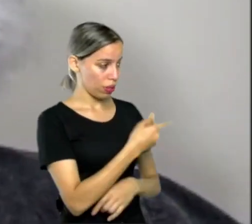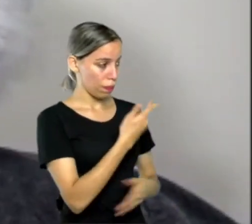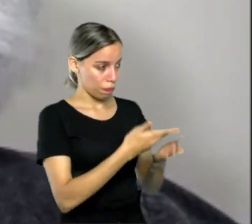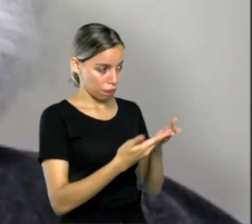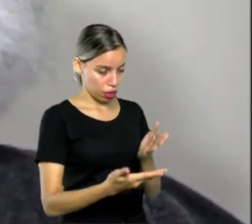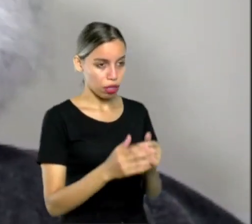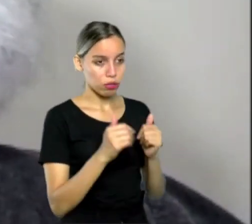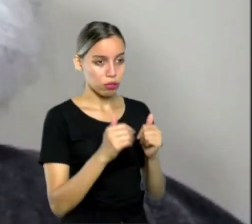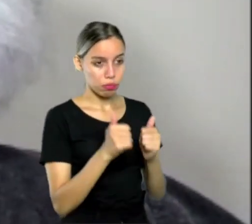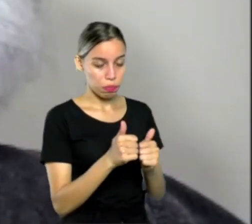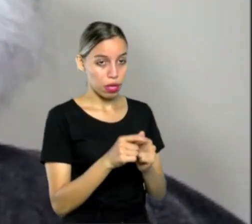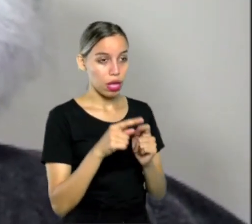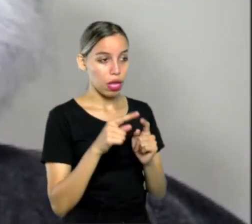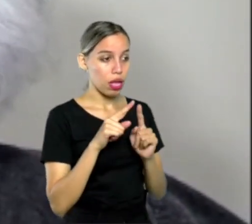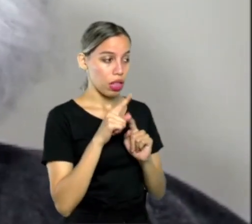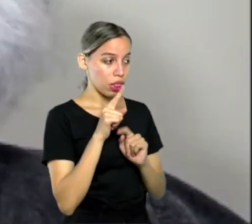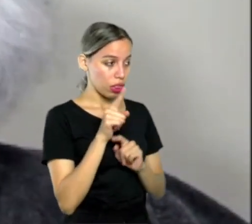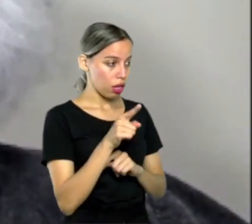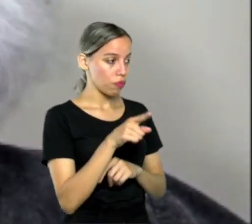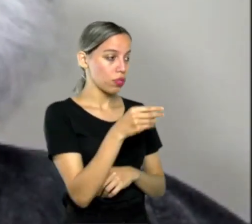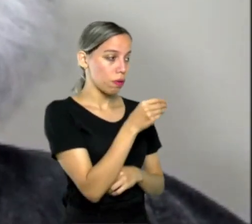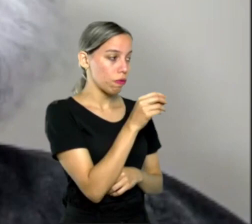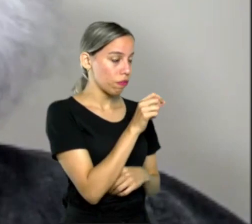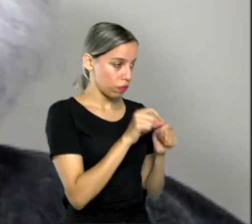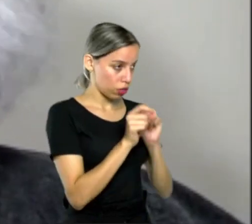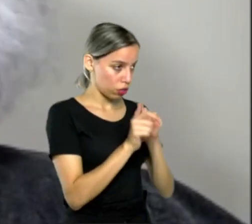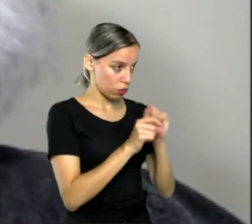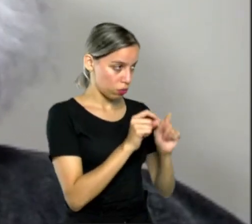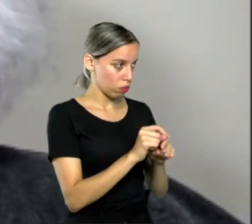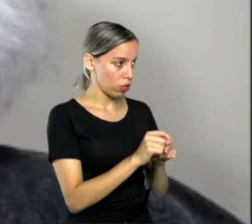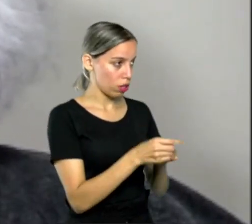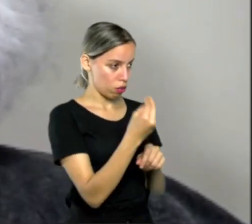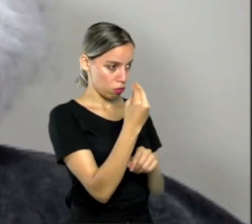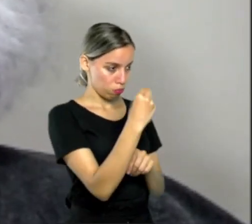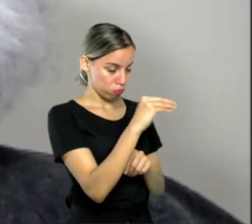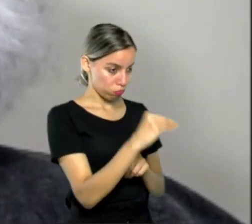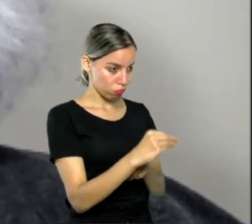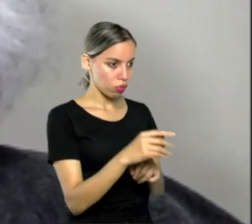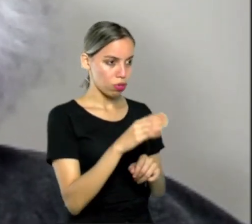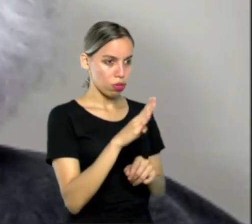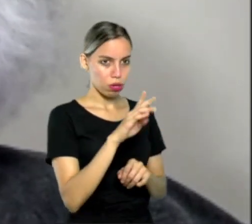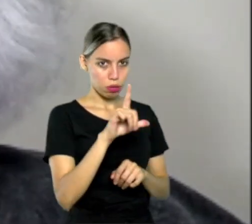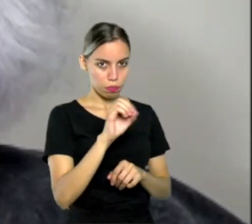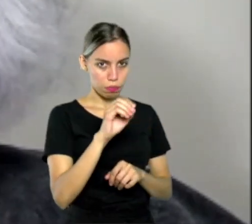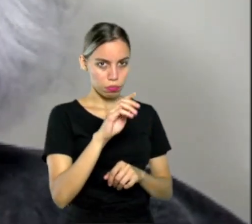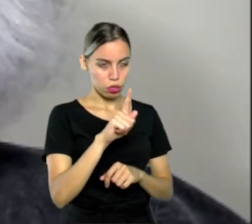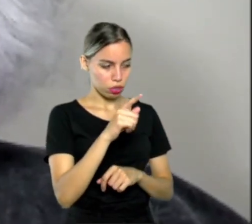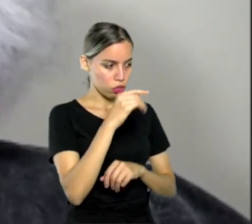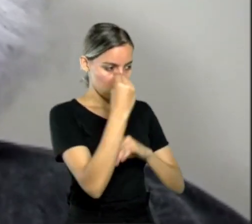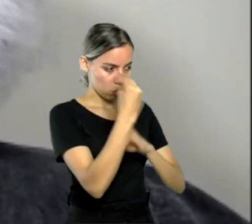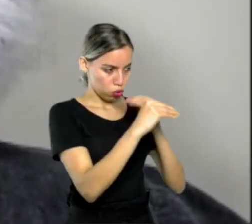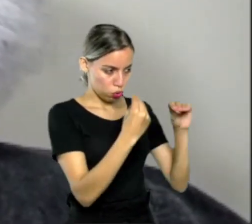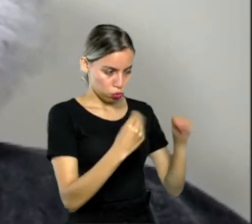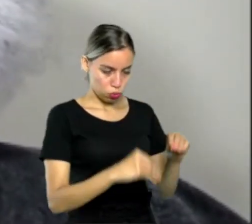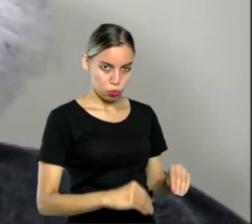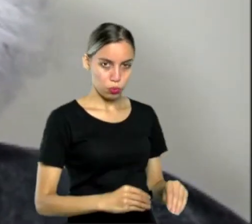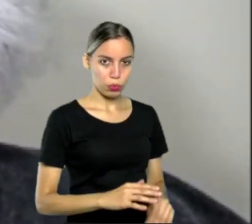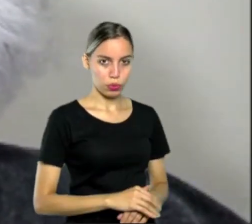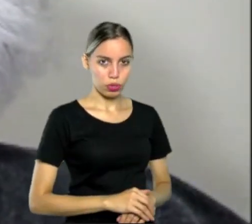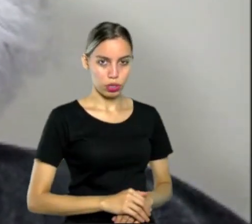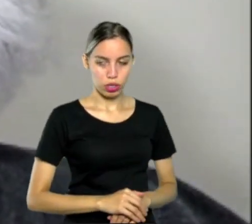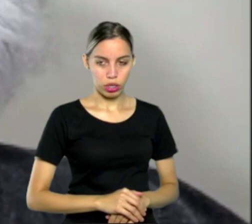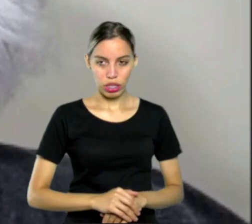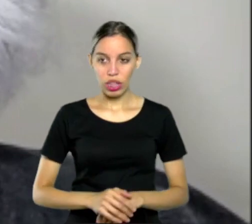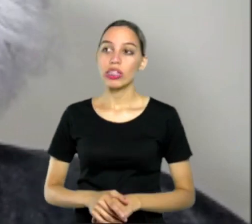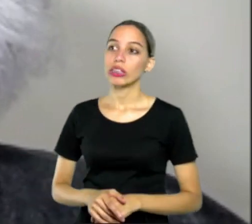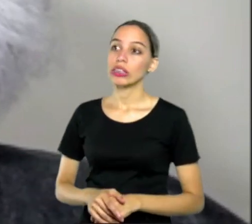Não. Lá é meio um depósito, tanto que eu não divulgo o blog, tá? Ele está desatualizado desde